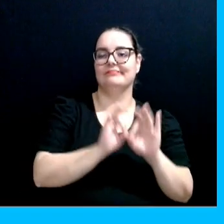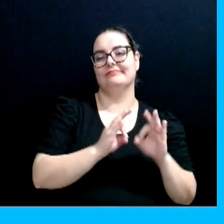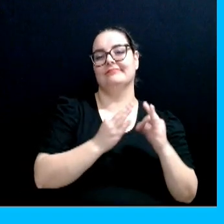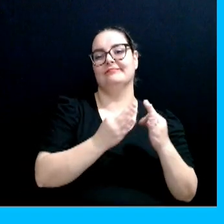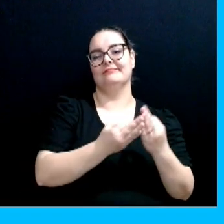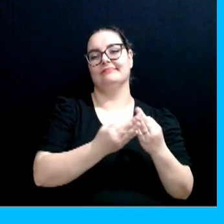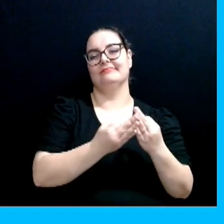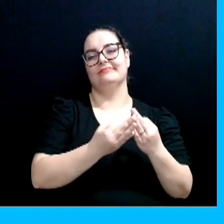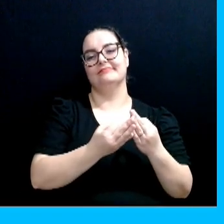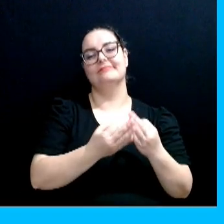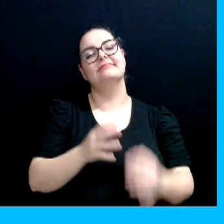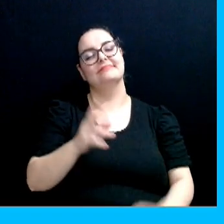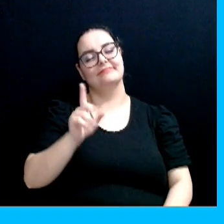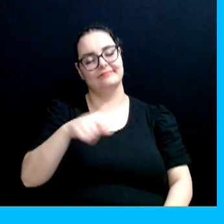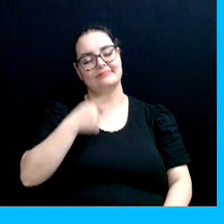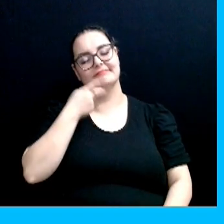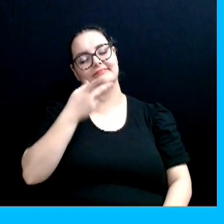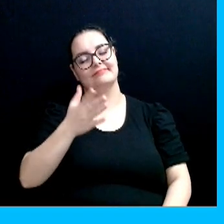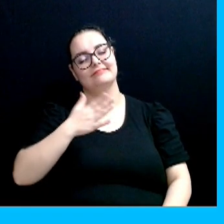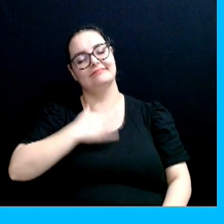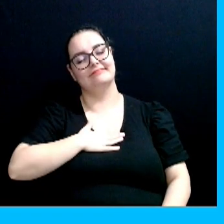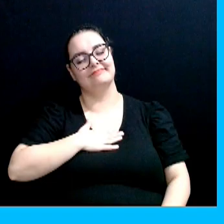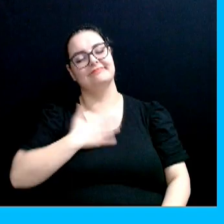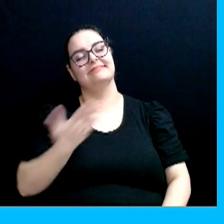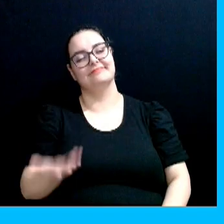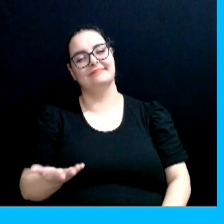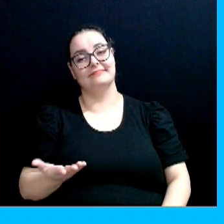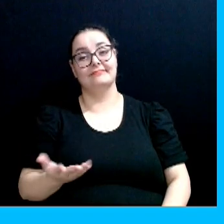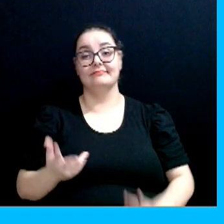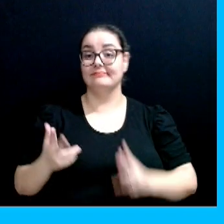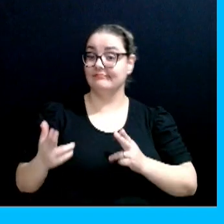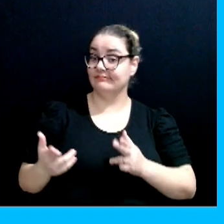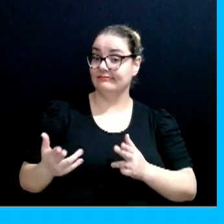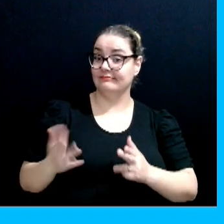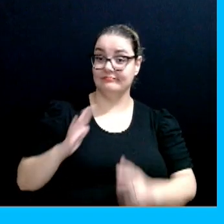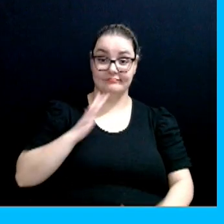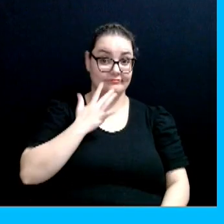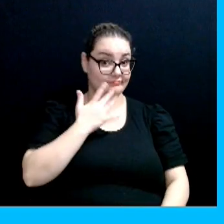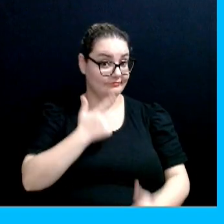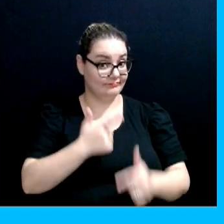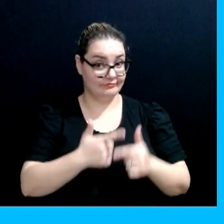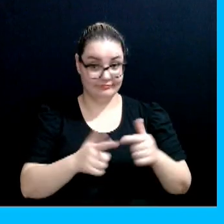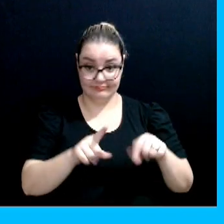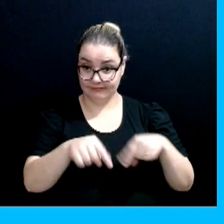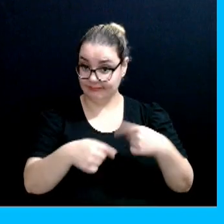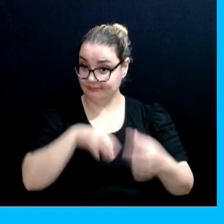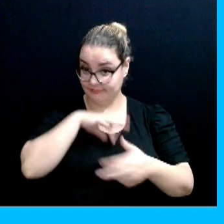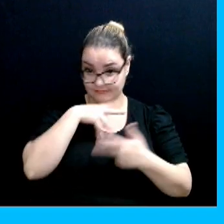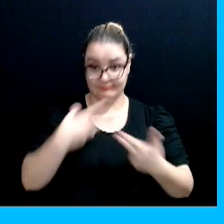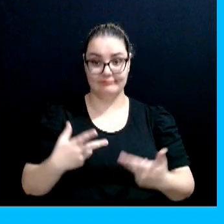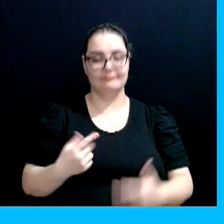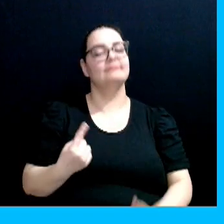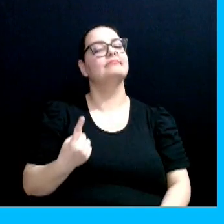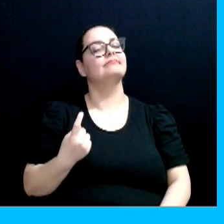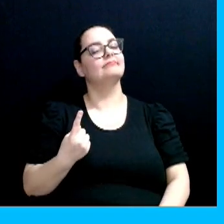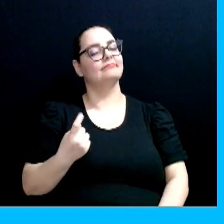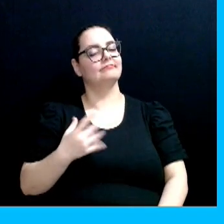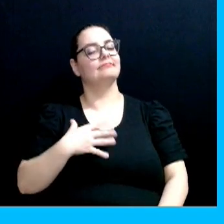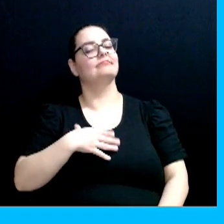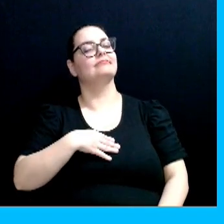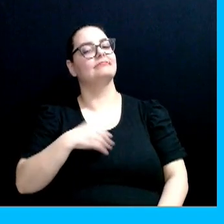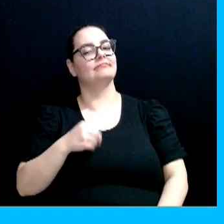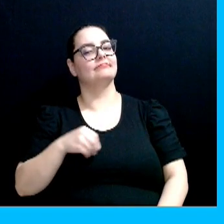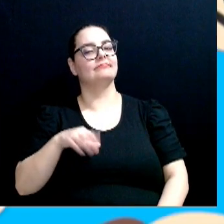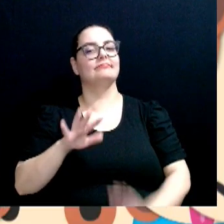de sua. Como prefere não dividir atenção com outros animais, será ainda mais feliz